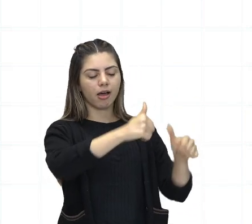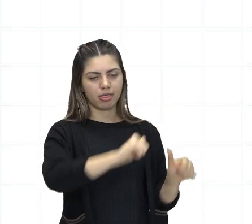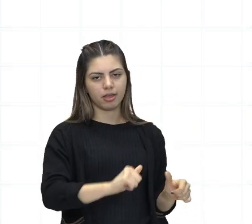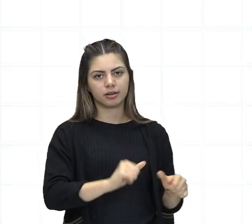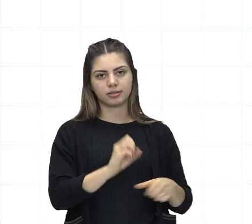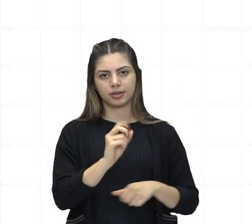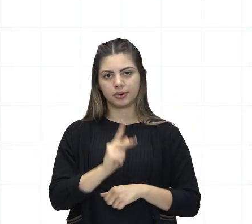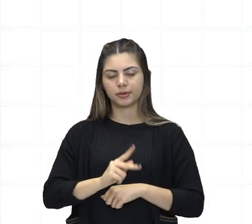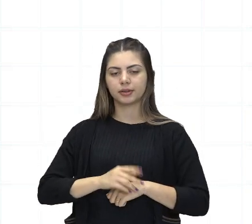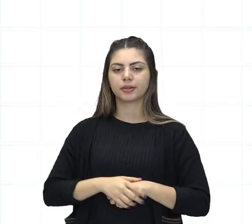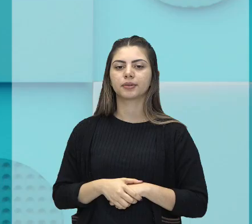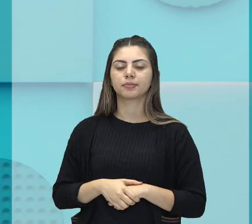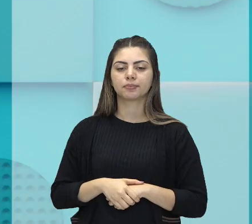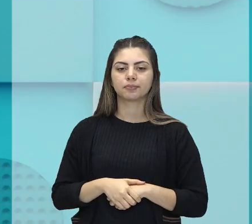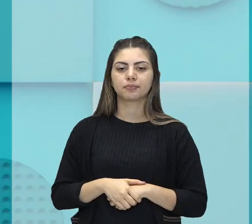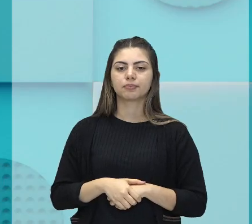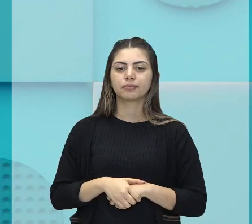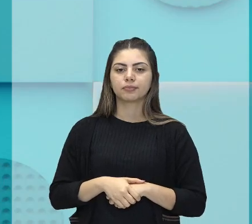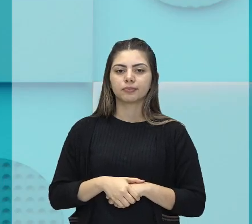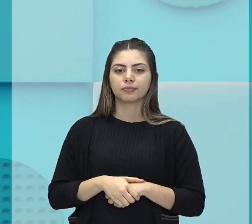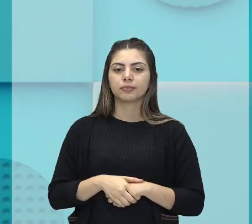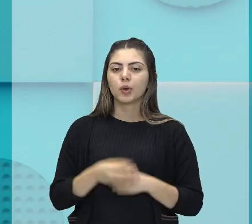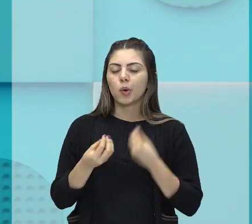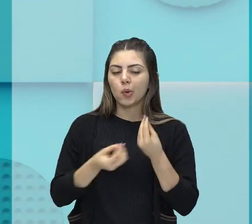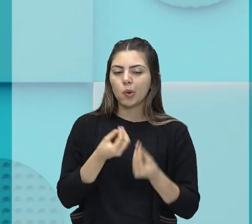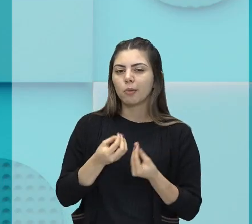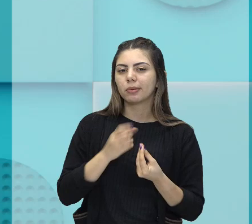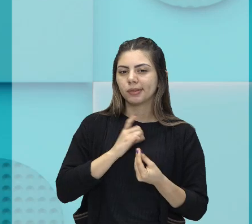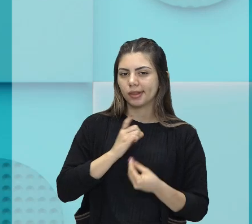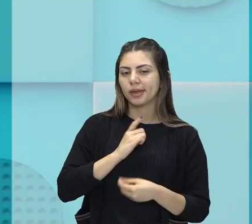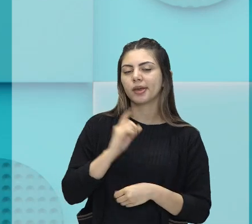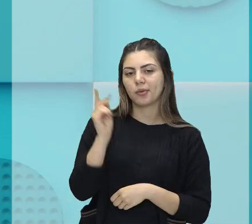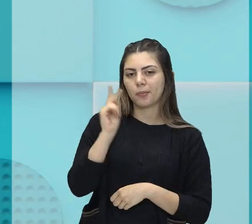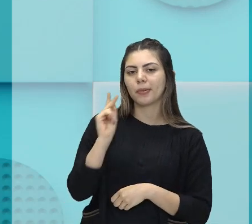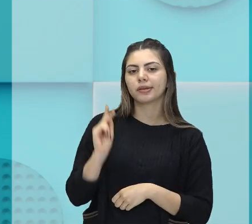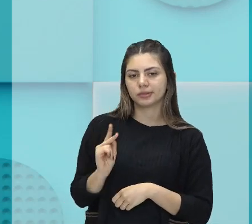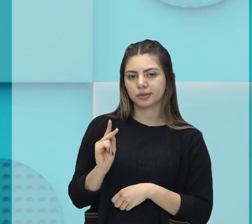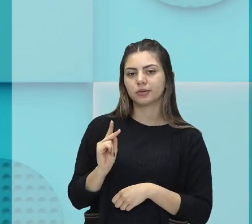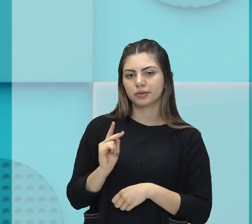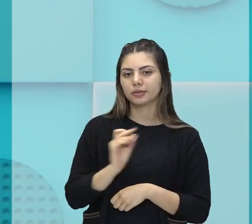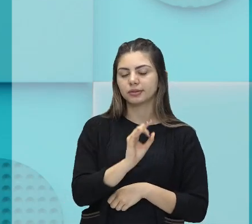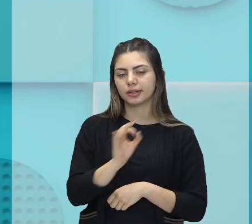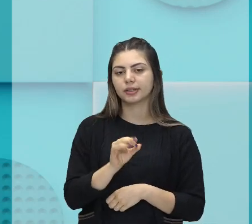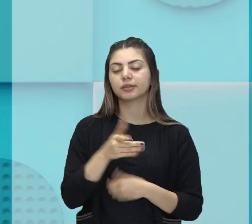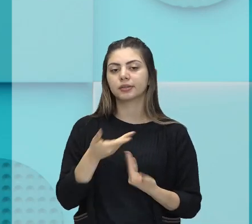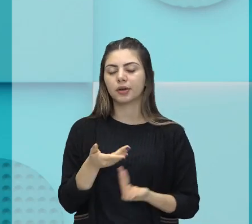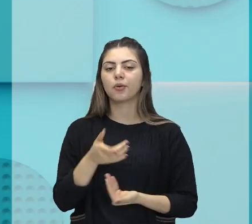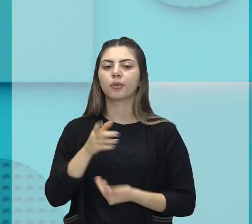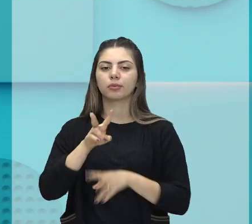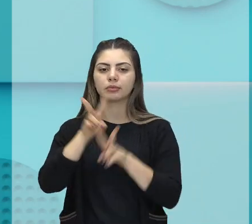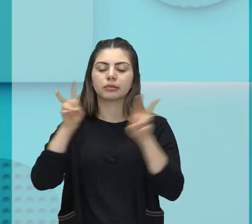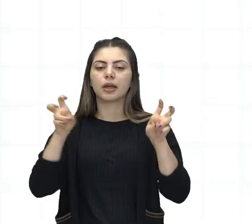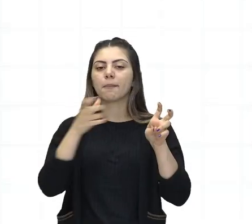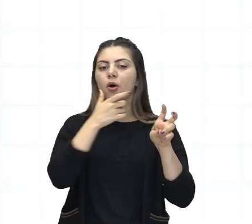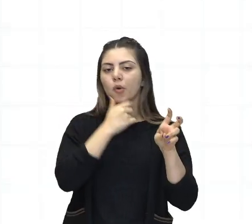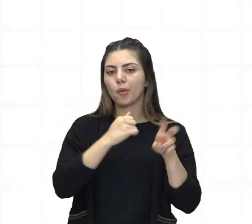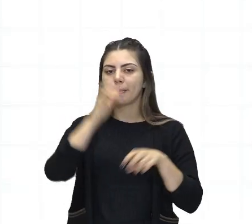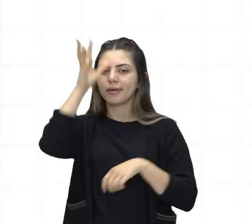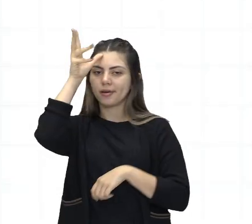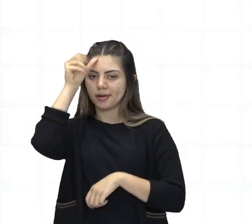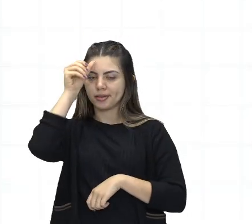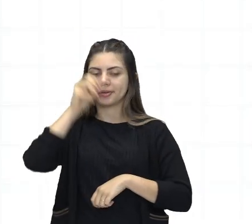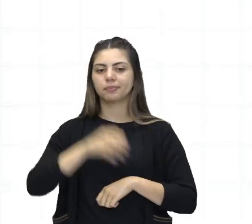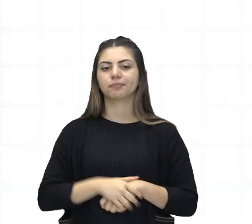pequena análise desse conto. Na verdade, ele é um conto, O Homem e a Galinha. Vamos